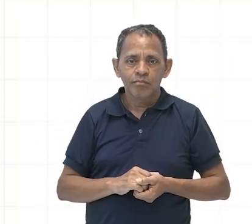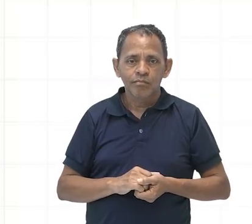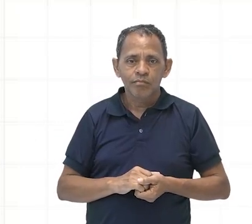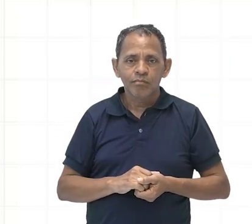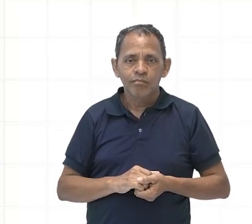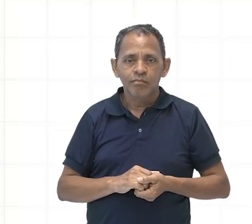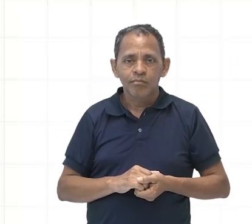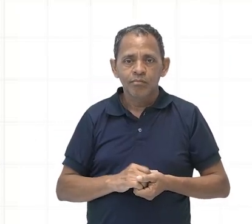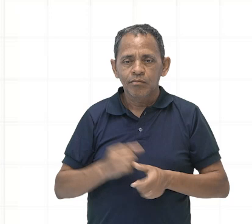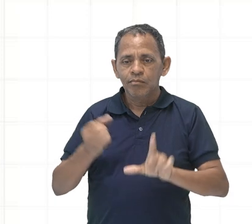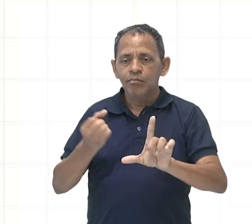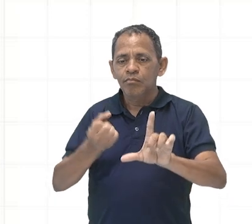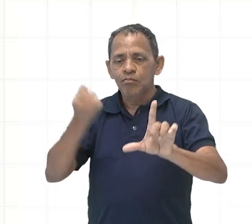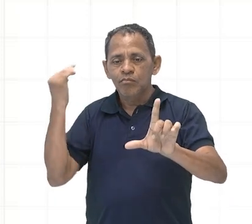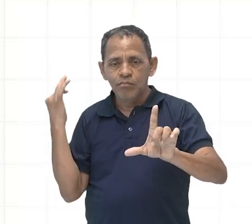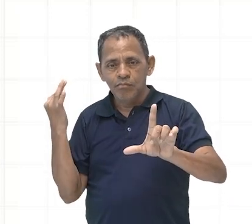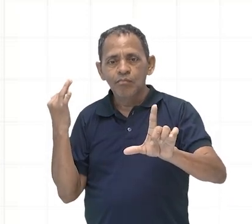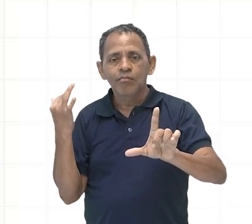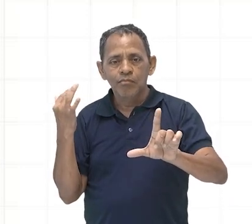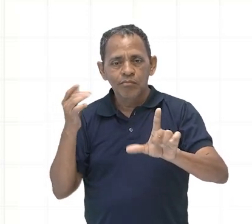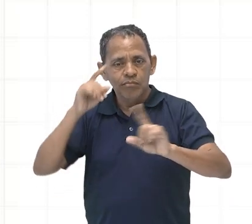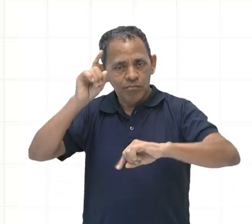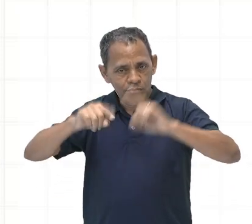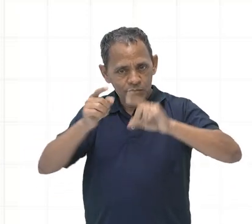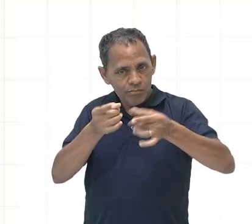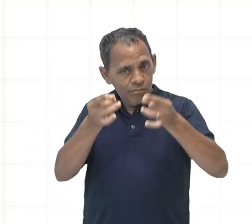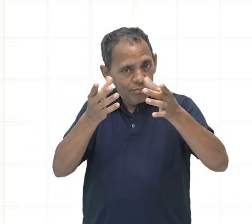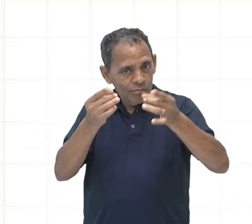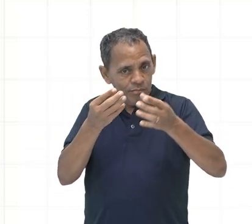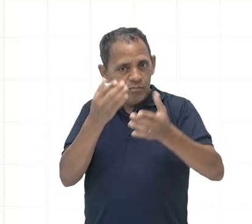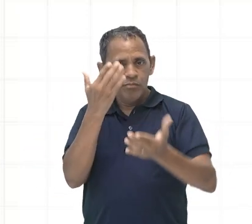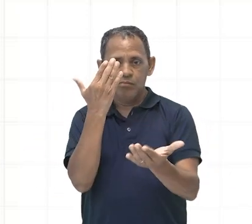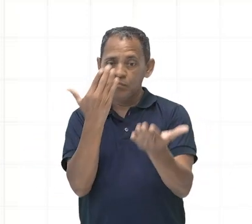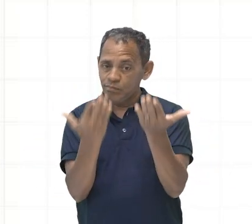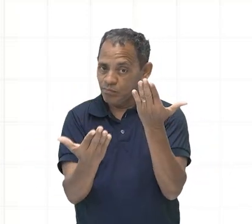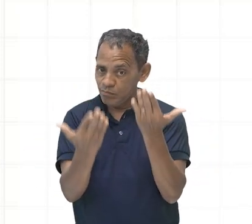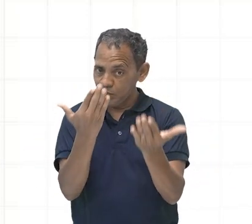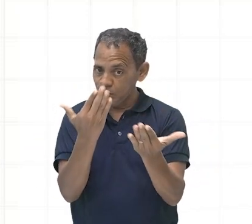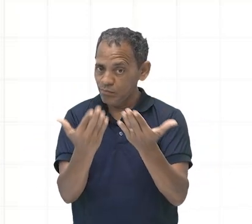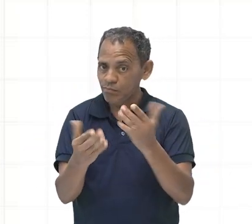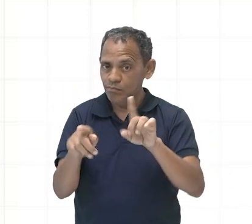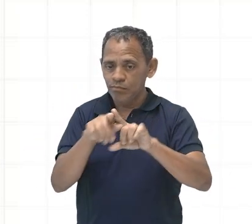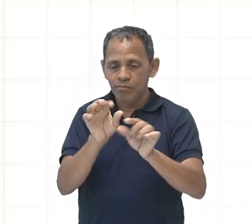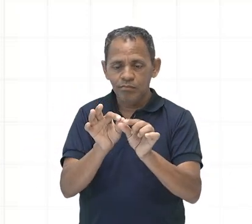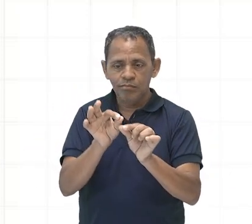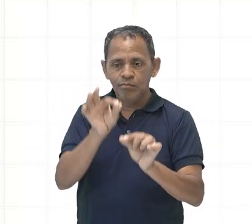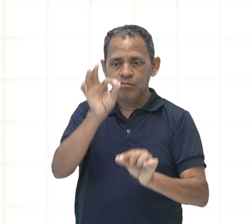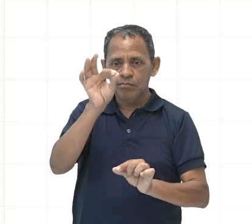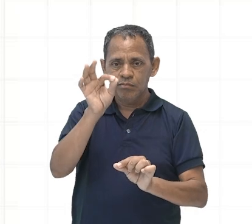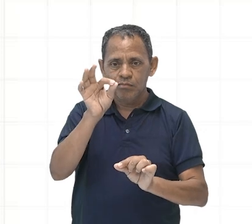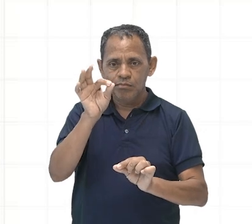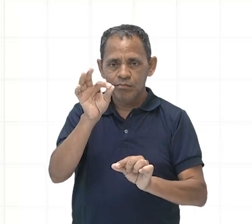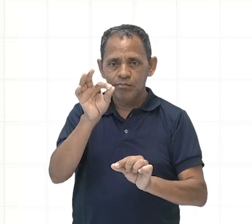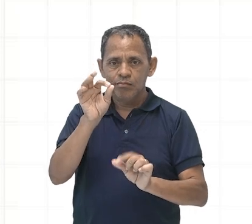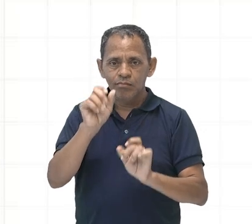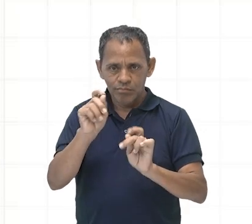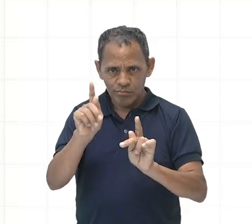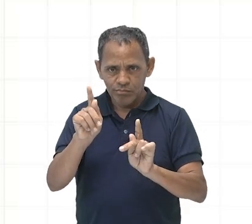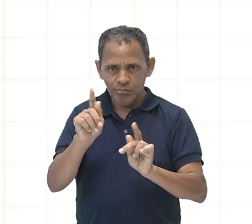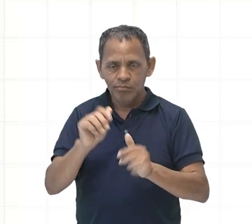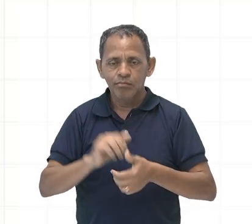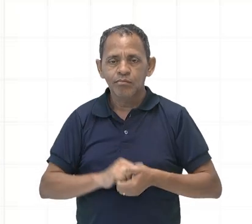Que a quantidade vendida, ela vai ser proporcional à nossa altura, beleza? Então,